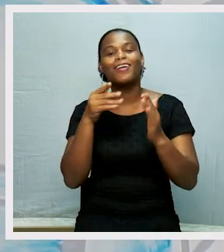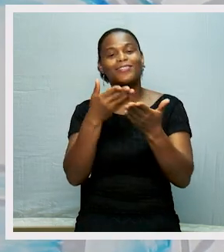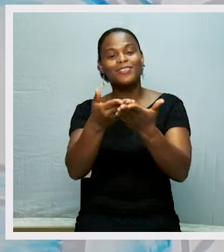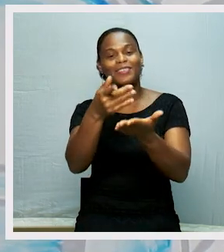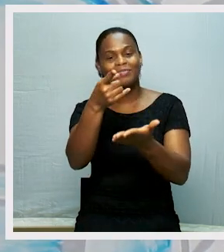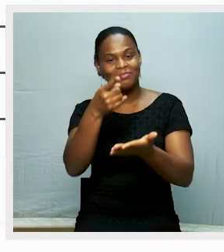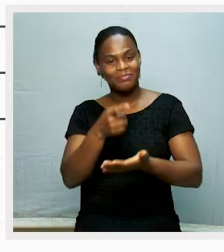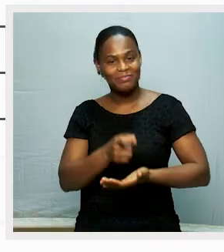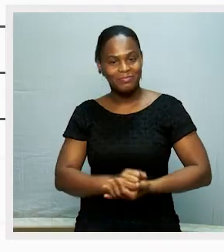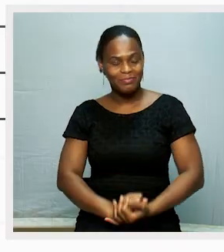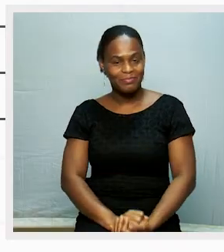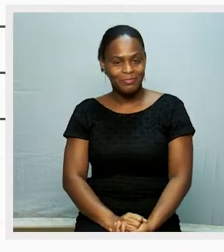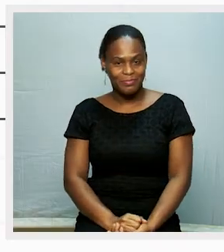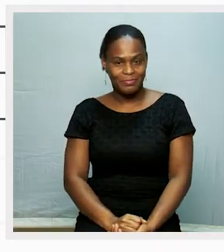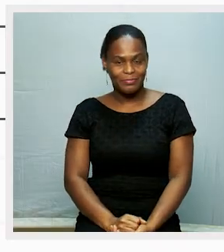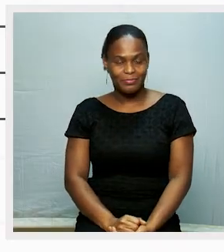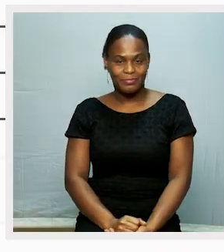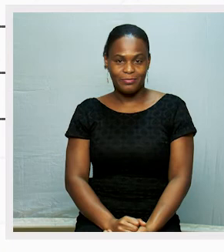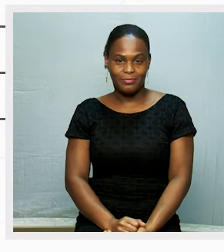trabalhinho de casa.